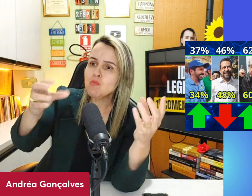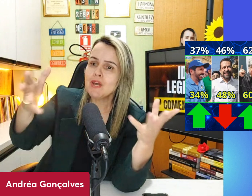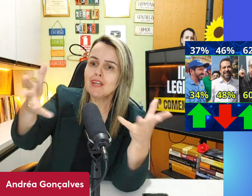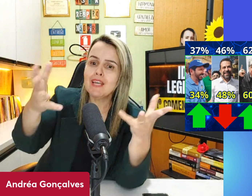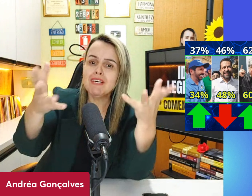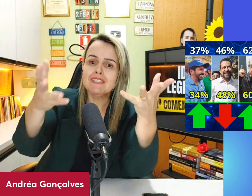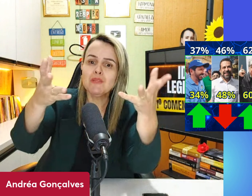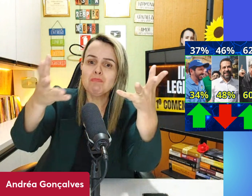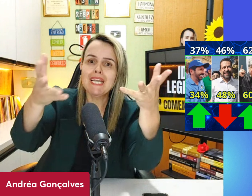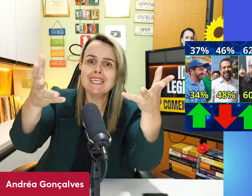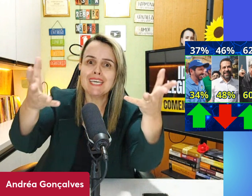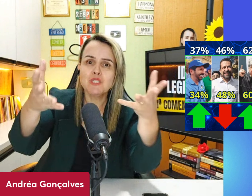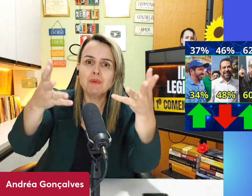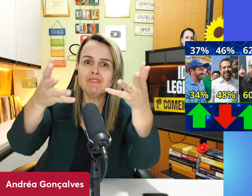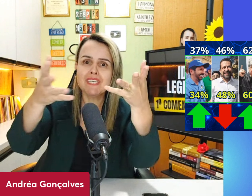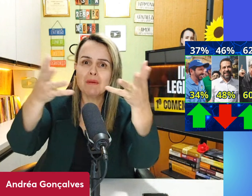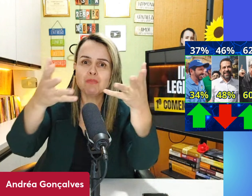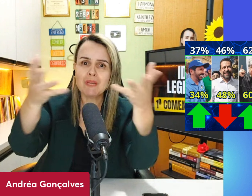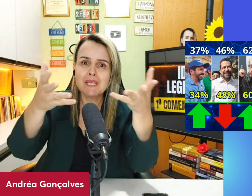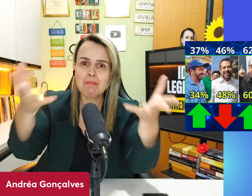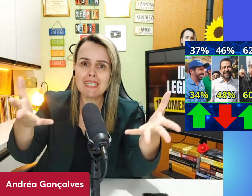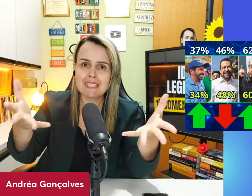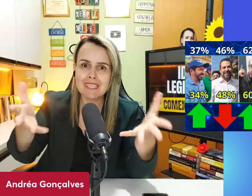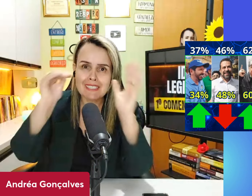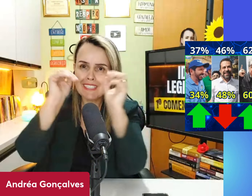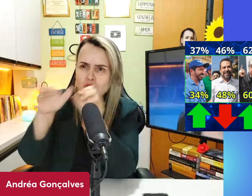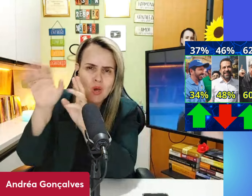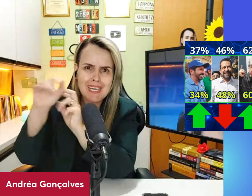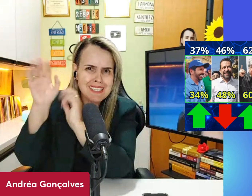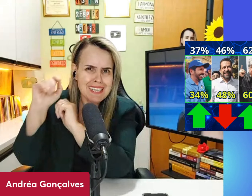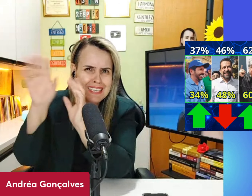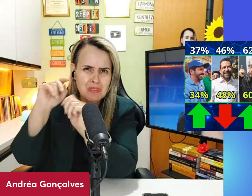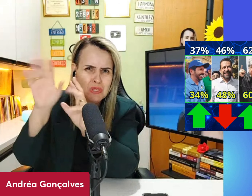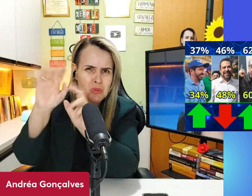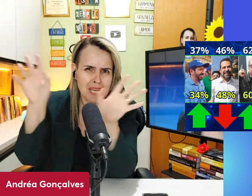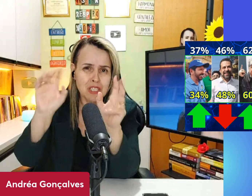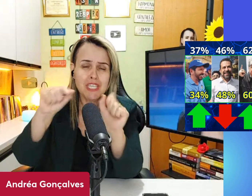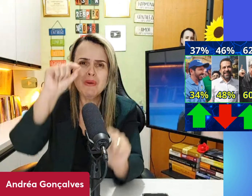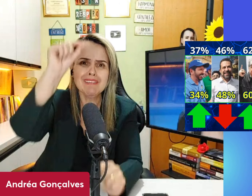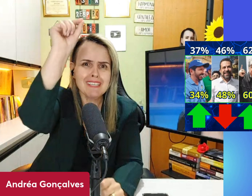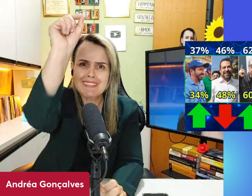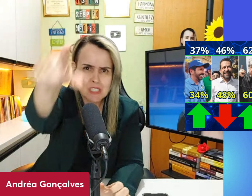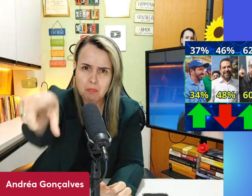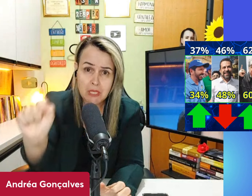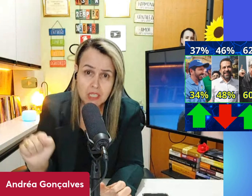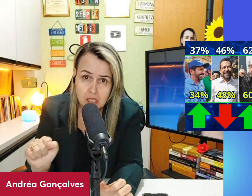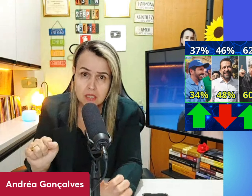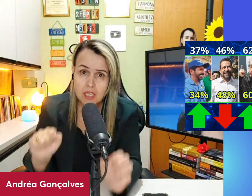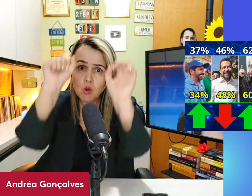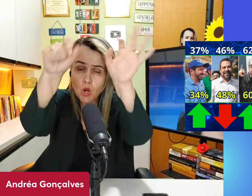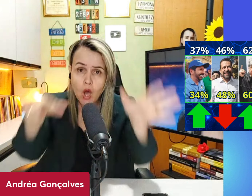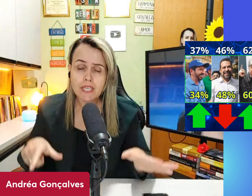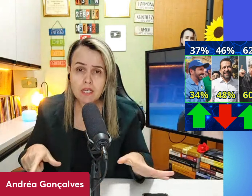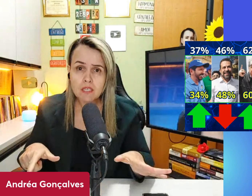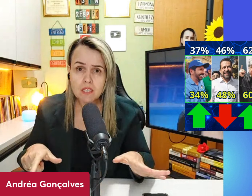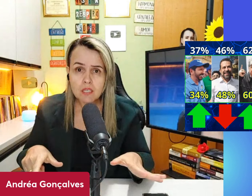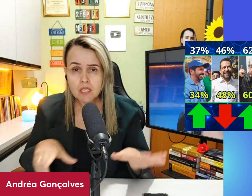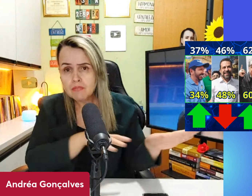não levantando palete para ele fazer as presepada dele isolando ele anulando não entrando nas pilhas que ele